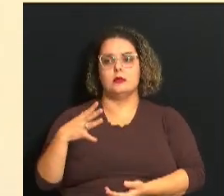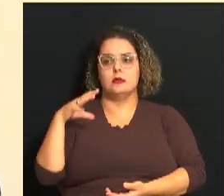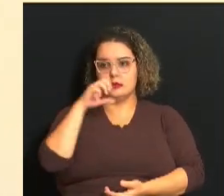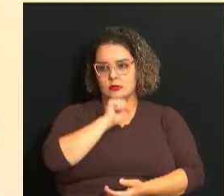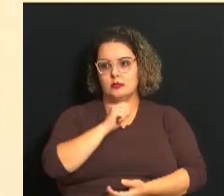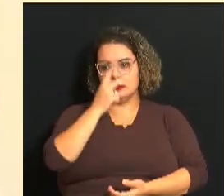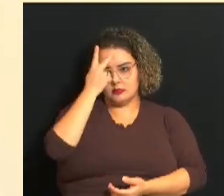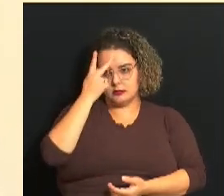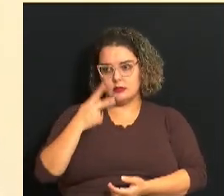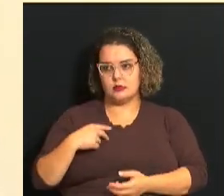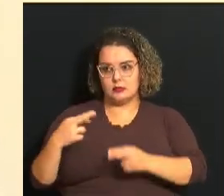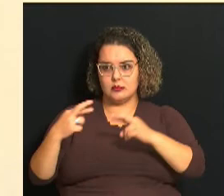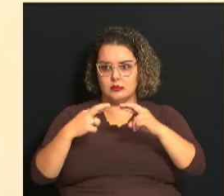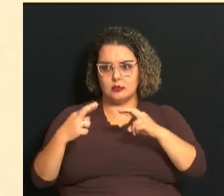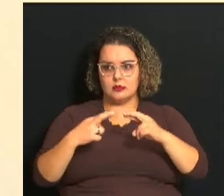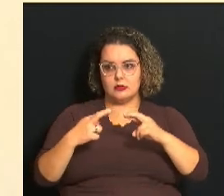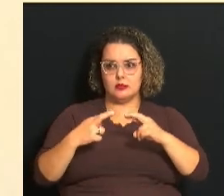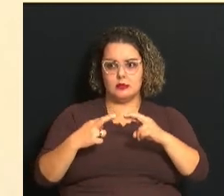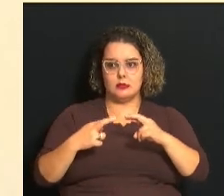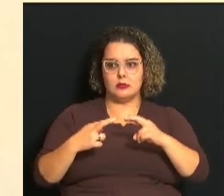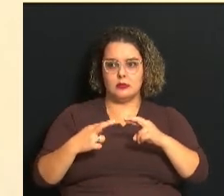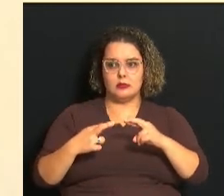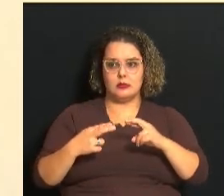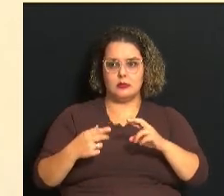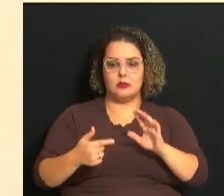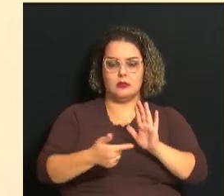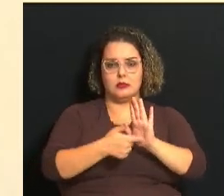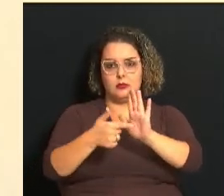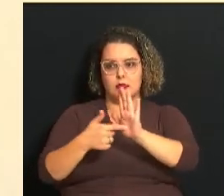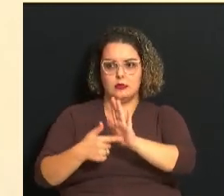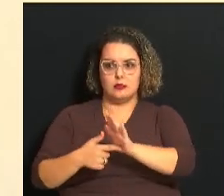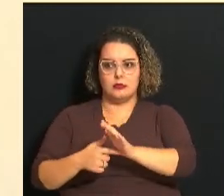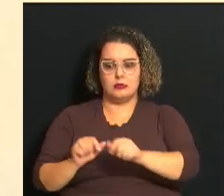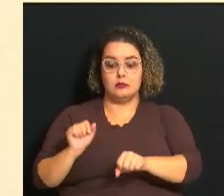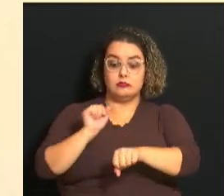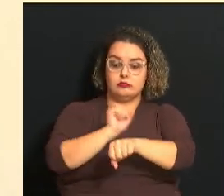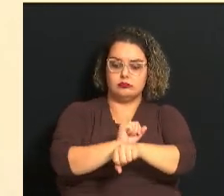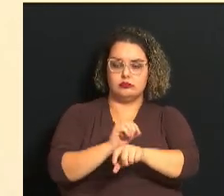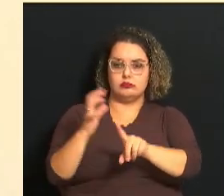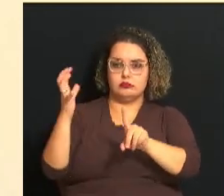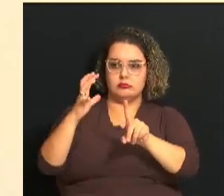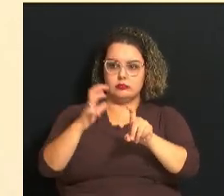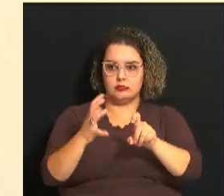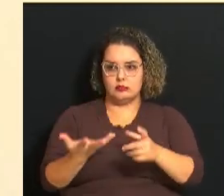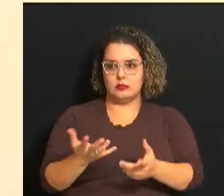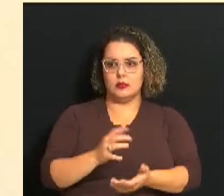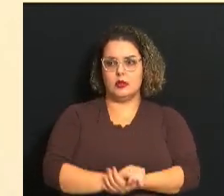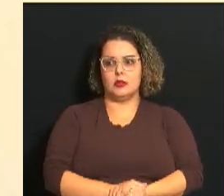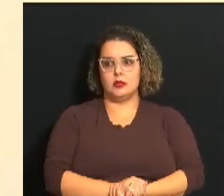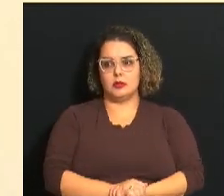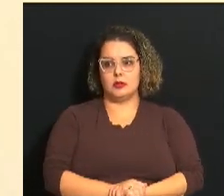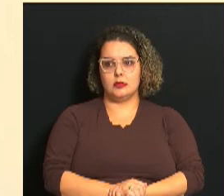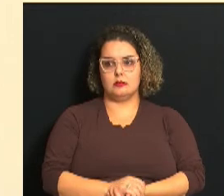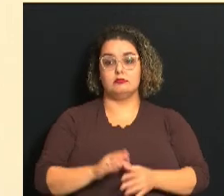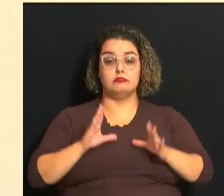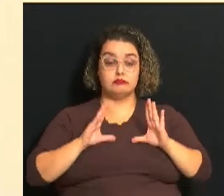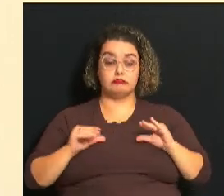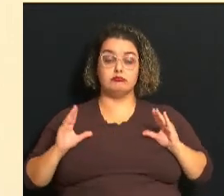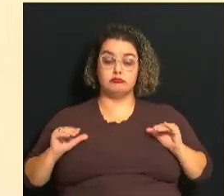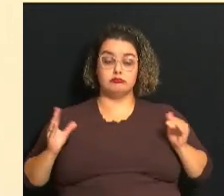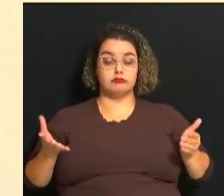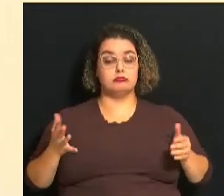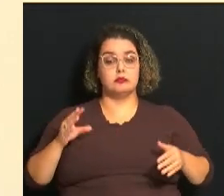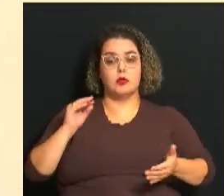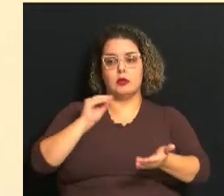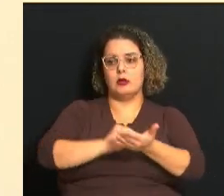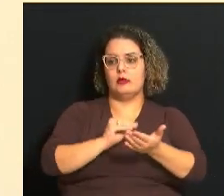o próprio possível a existência do Observatório vou colocar um pouco de freios no na sede Adorno opressor né que sempre se sente confortável com a ausência